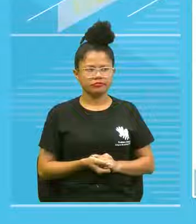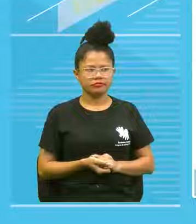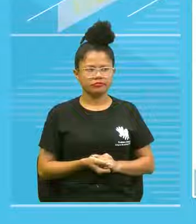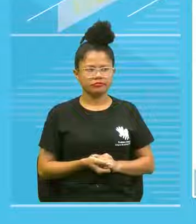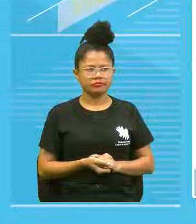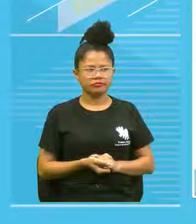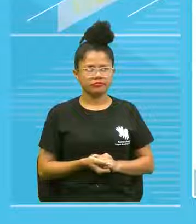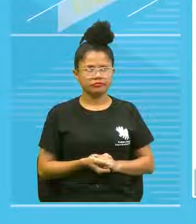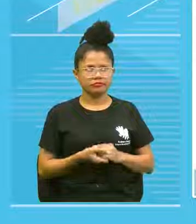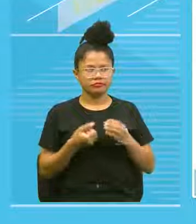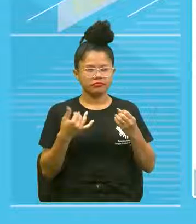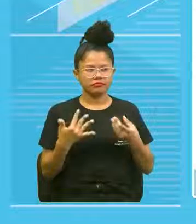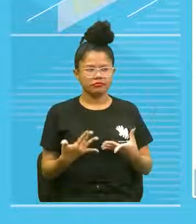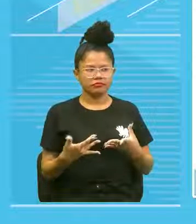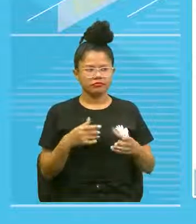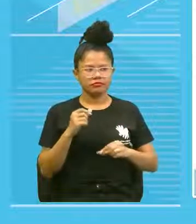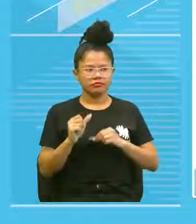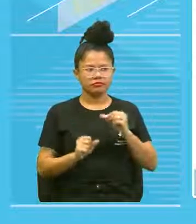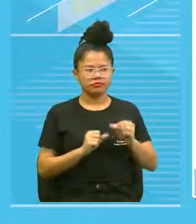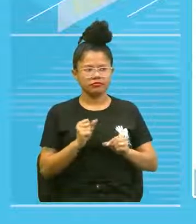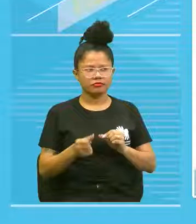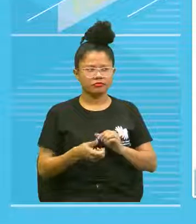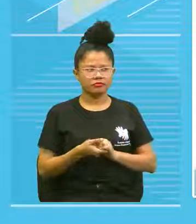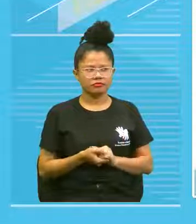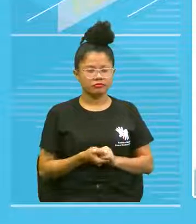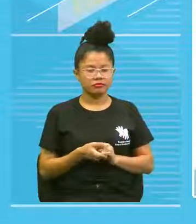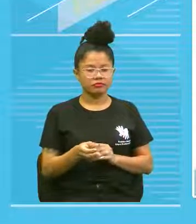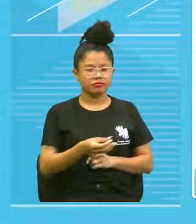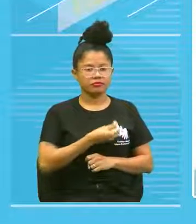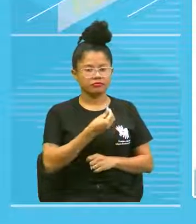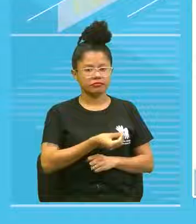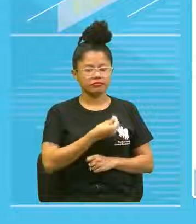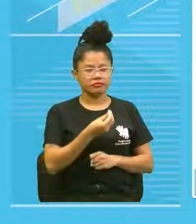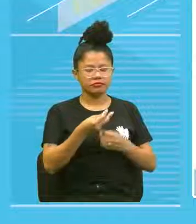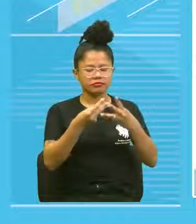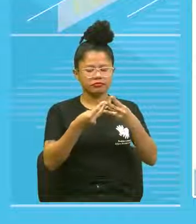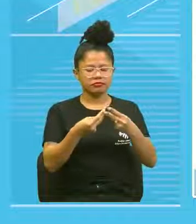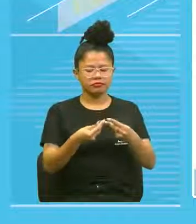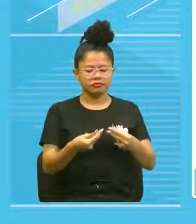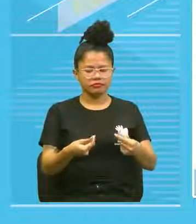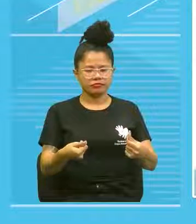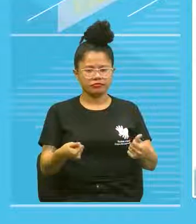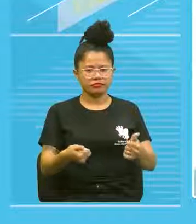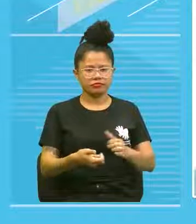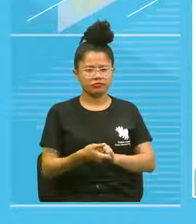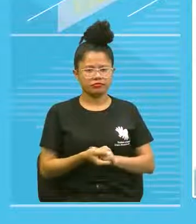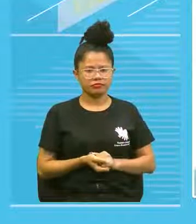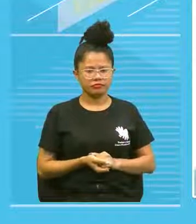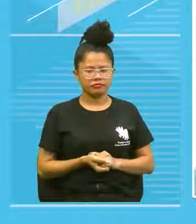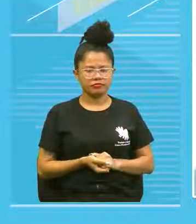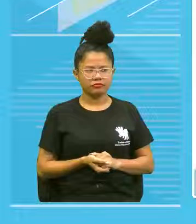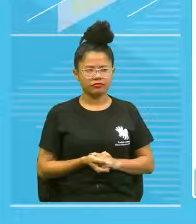e eu estou falando de vida que vai se decompor